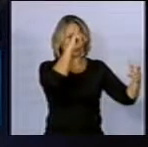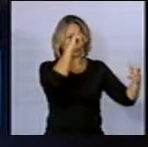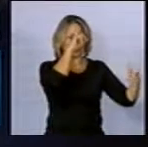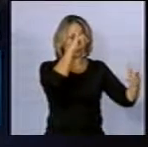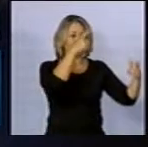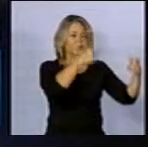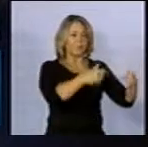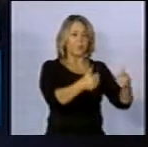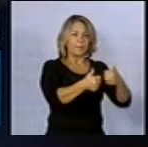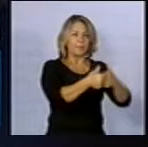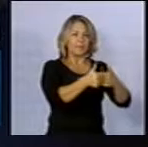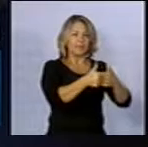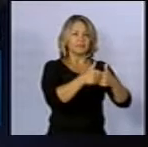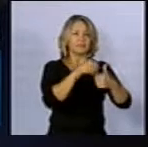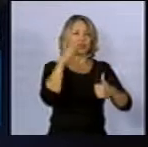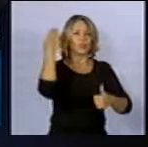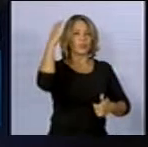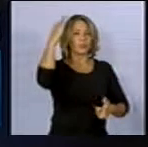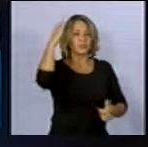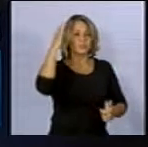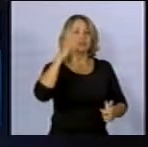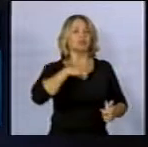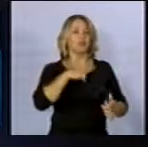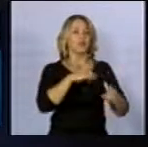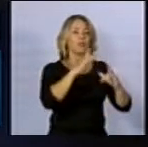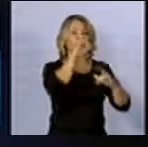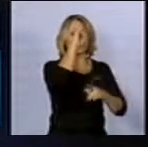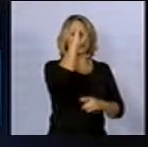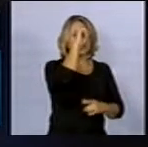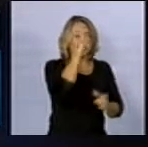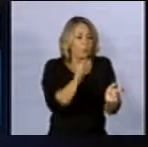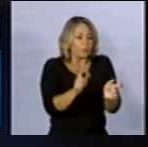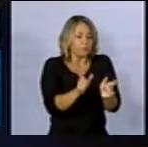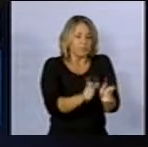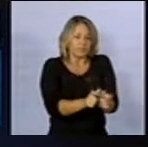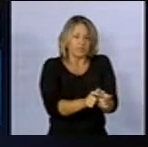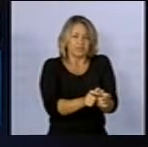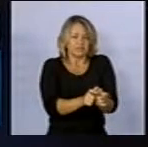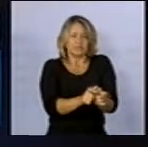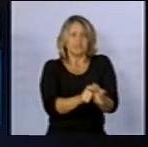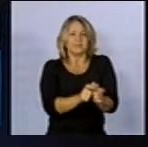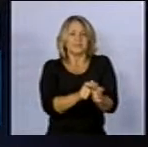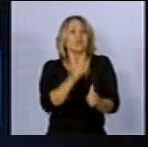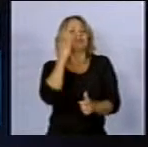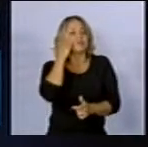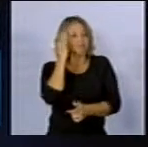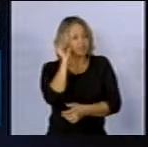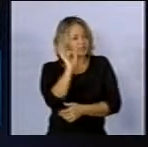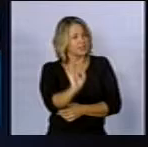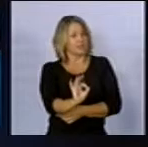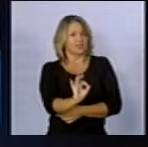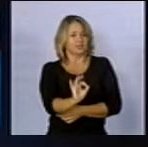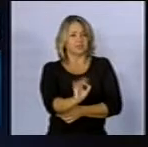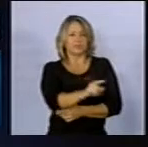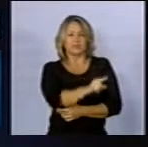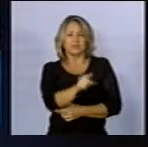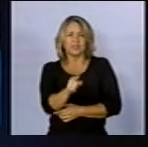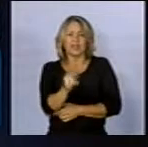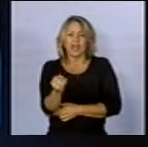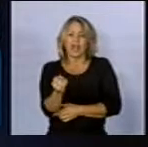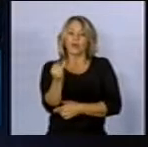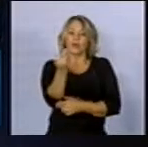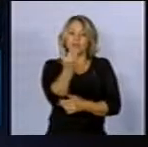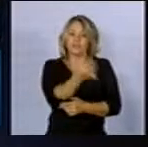região metropolitana de Curitiba uma clínica razoavelmente pequena e asseguro pros senhores nós a o número